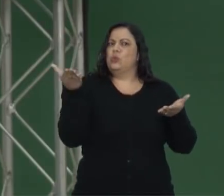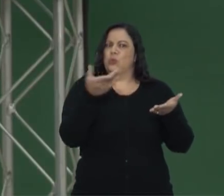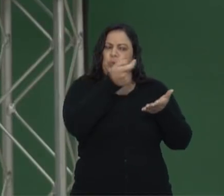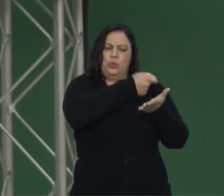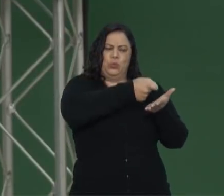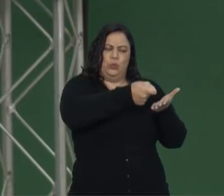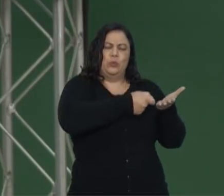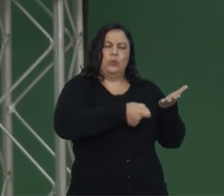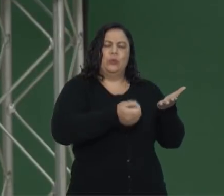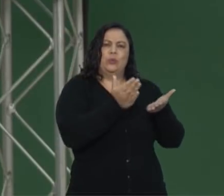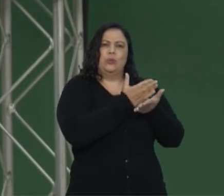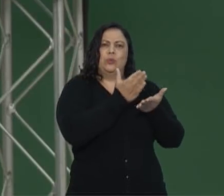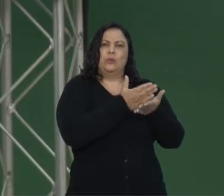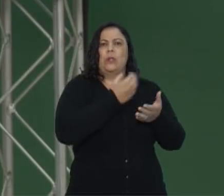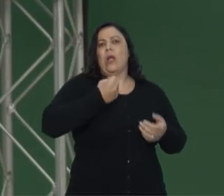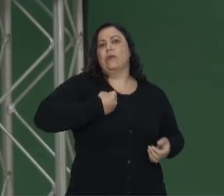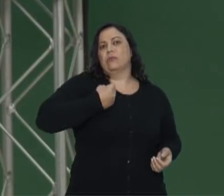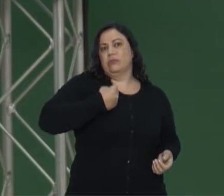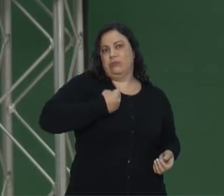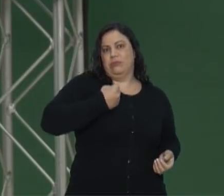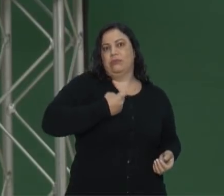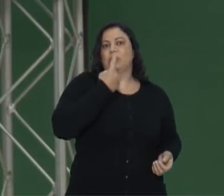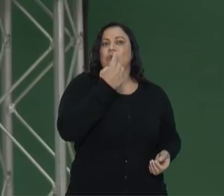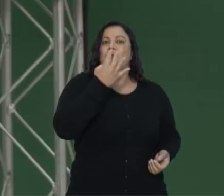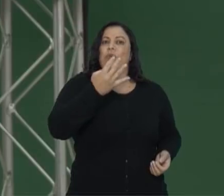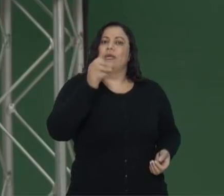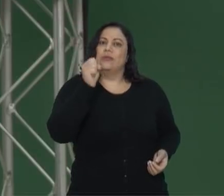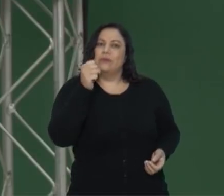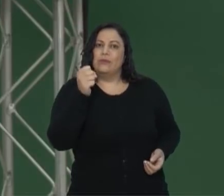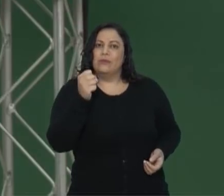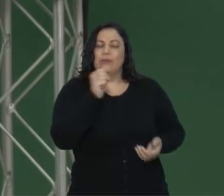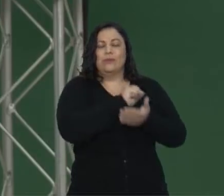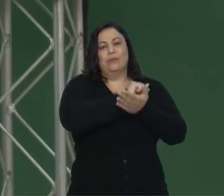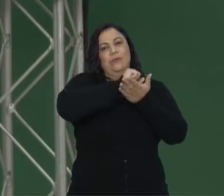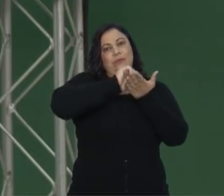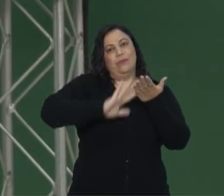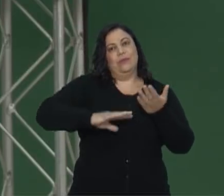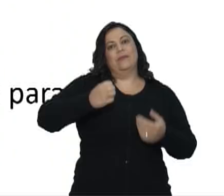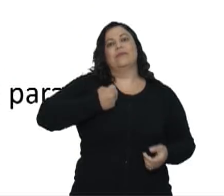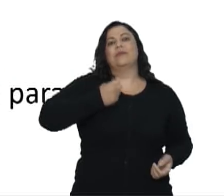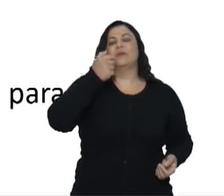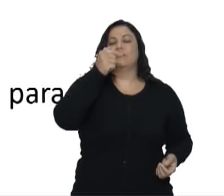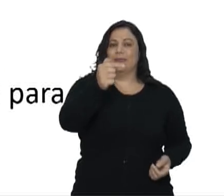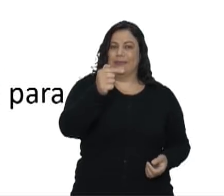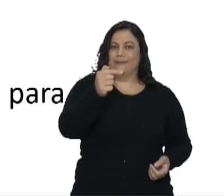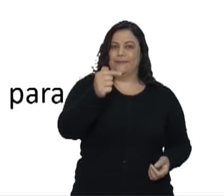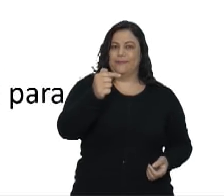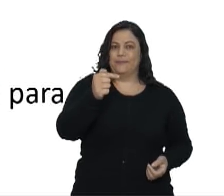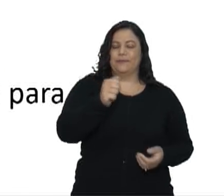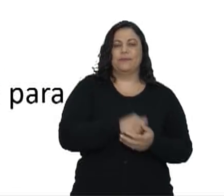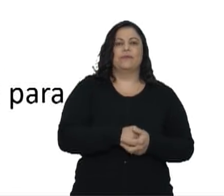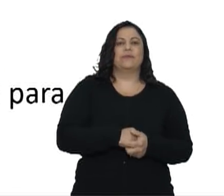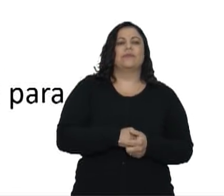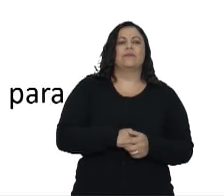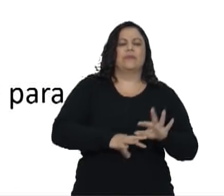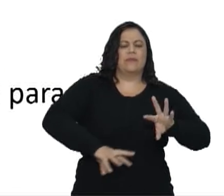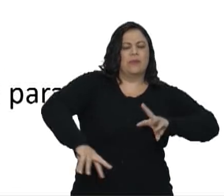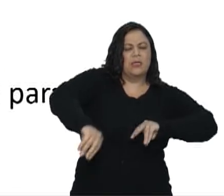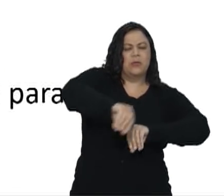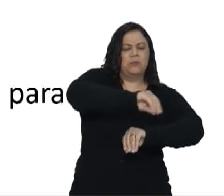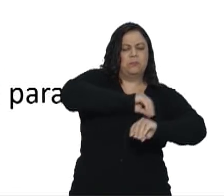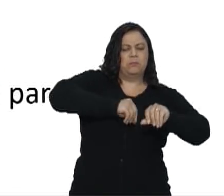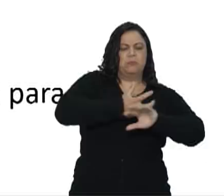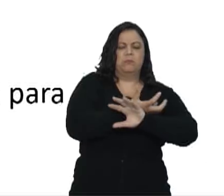número da página do livro 148, exercício número 7. Os restos de vegetais são materiais